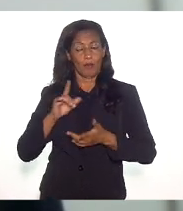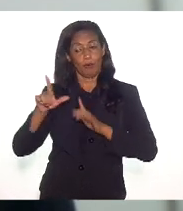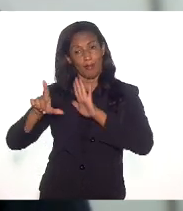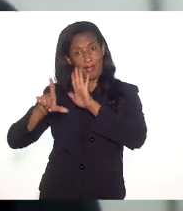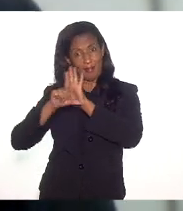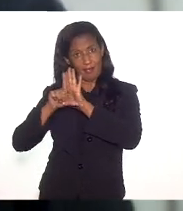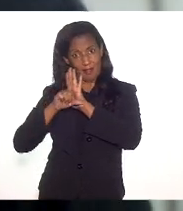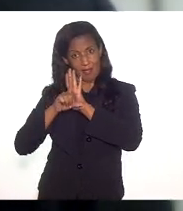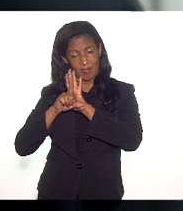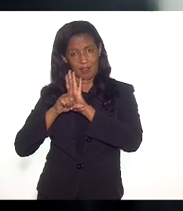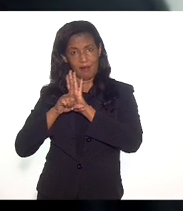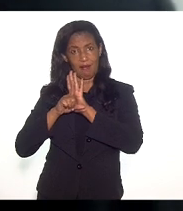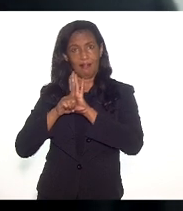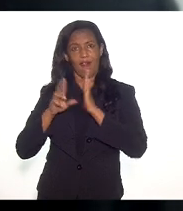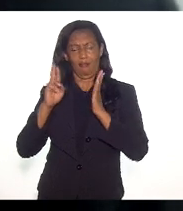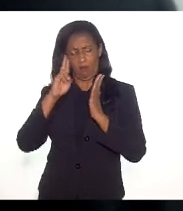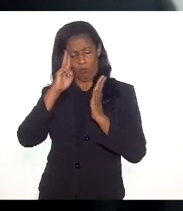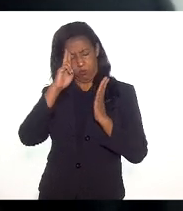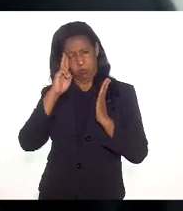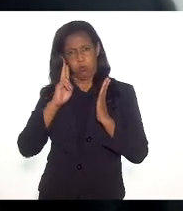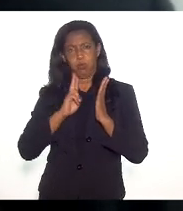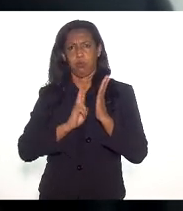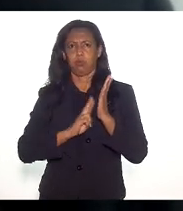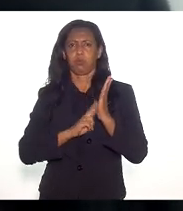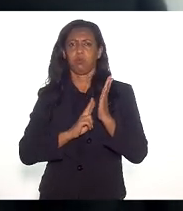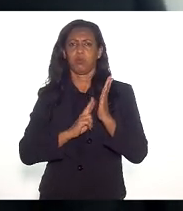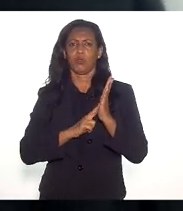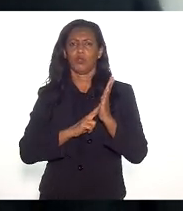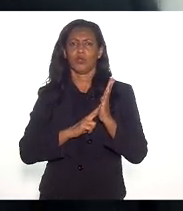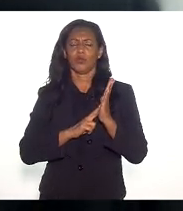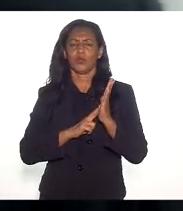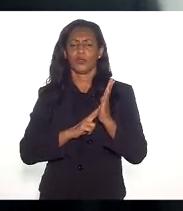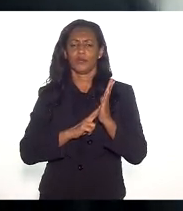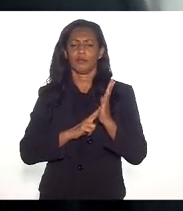complementar regulamenta dispositivos